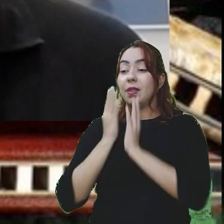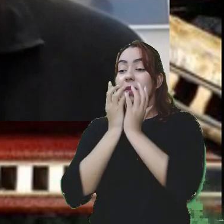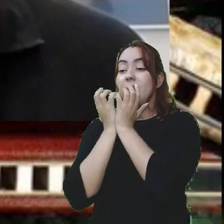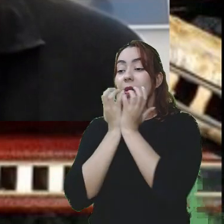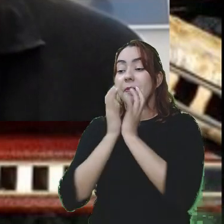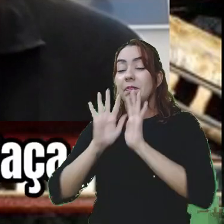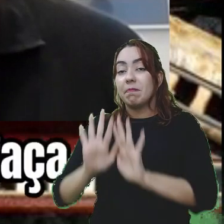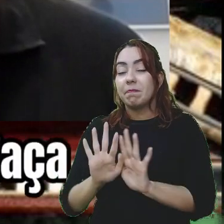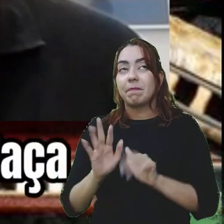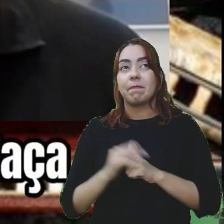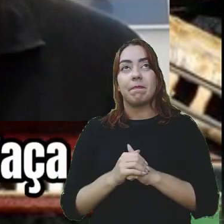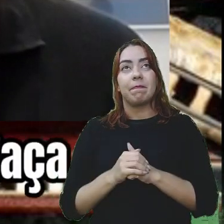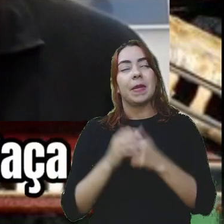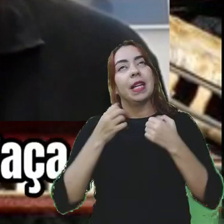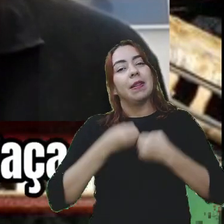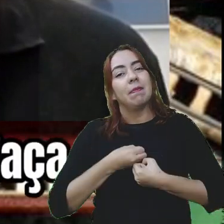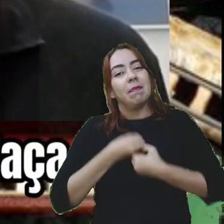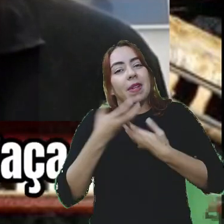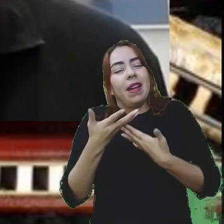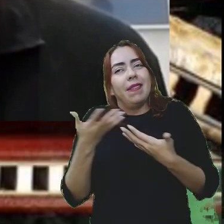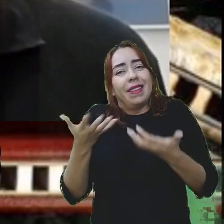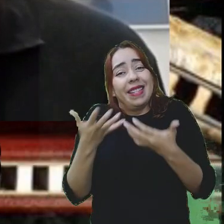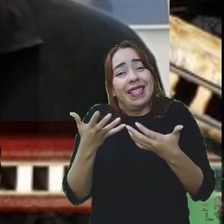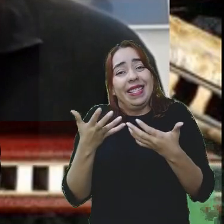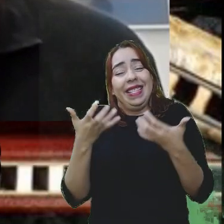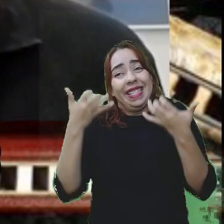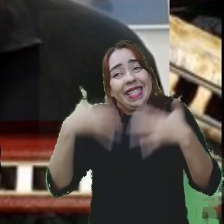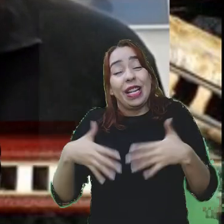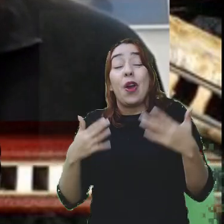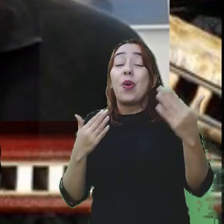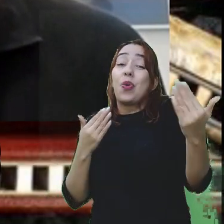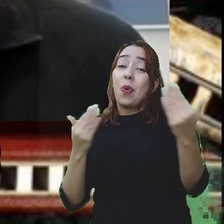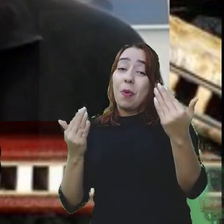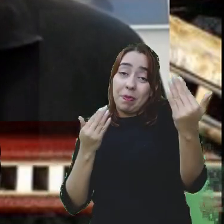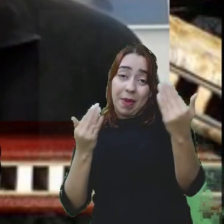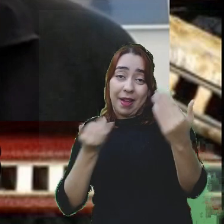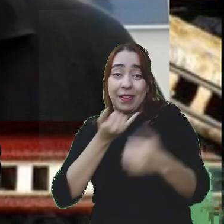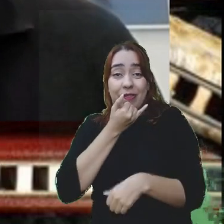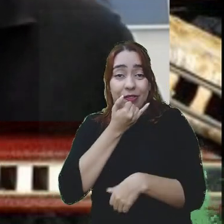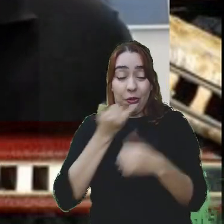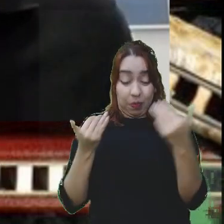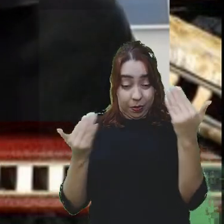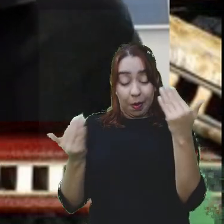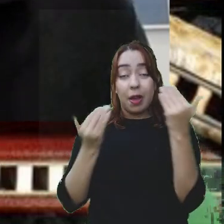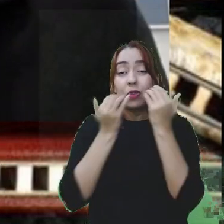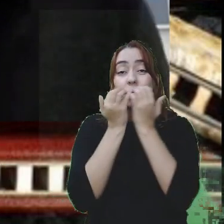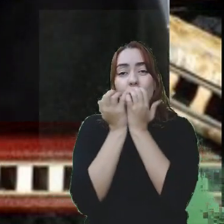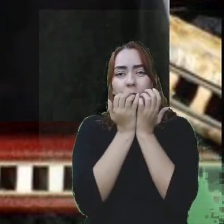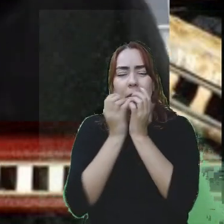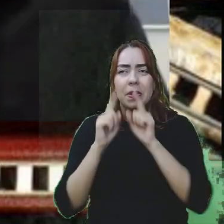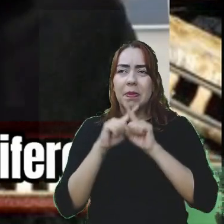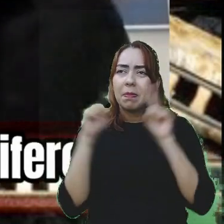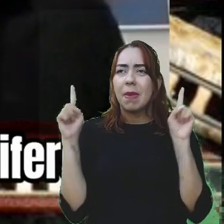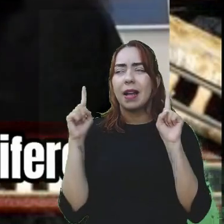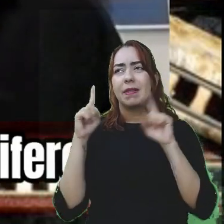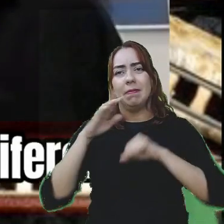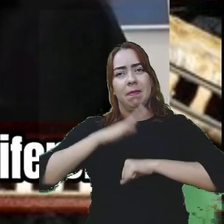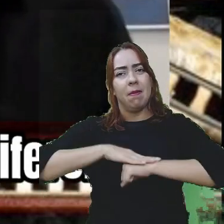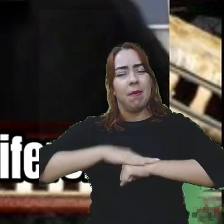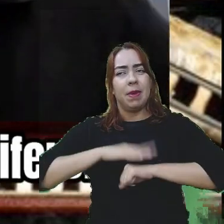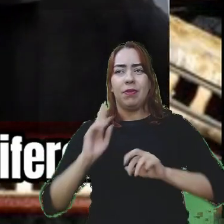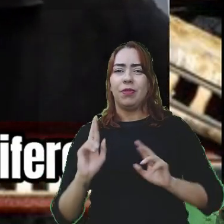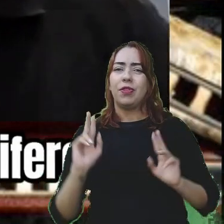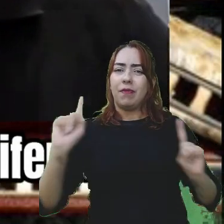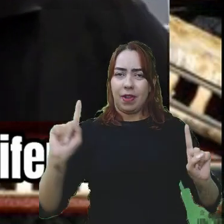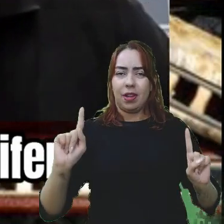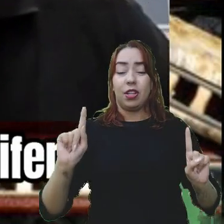quero nem que você, nem ser deselegante de pedir que você faça uma comparação entre os instrumentos, mas entre momentos. Você tem hoje um